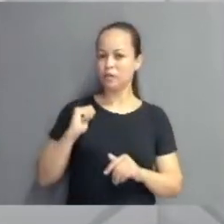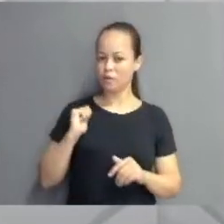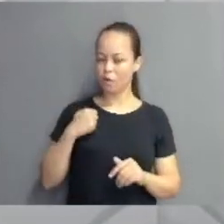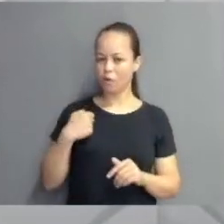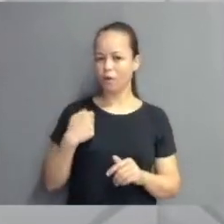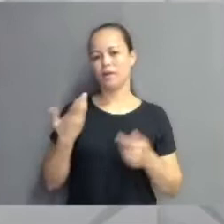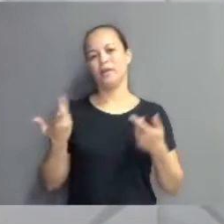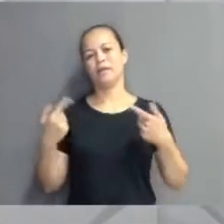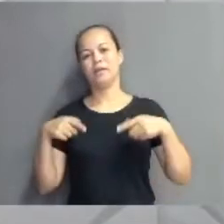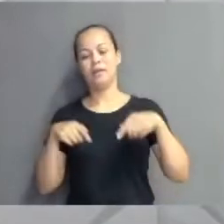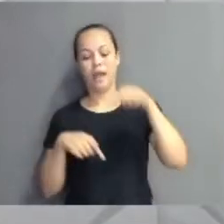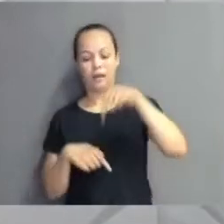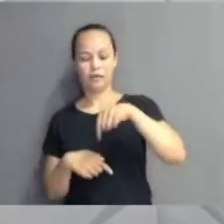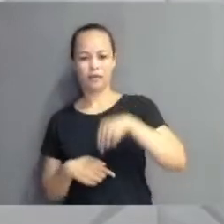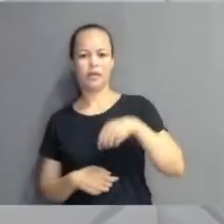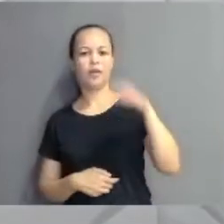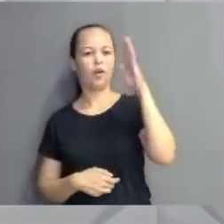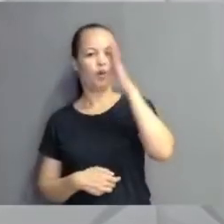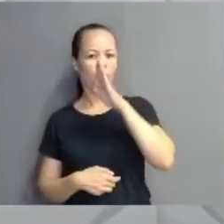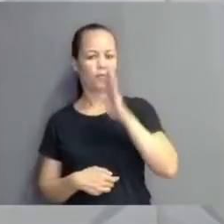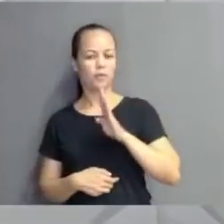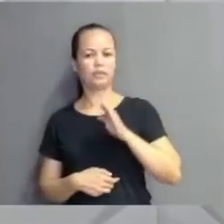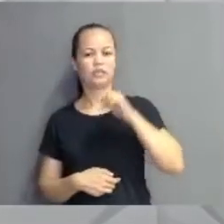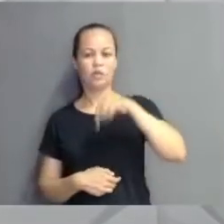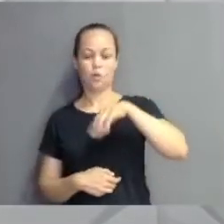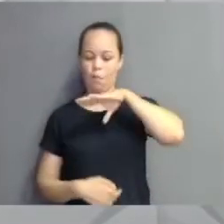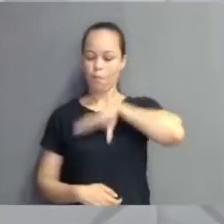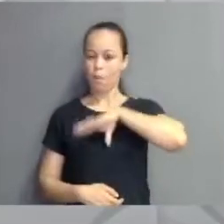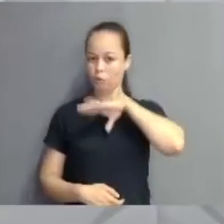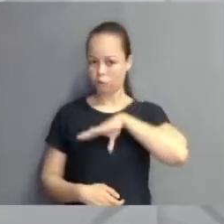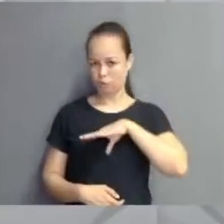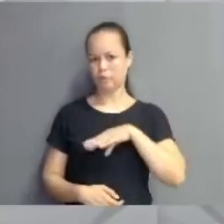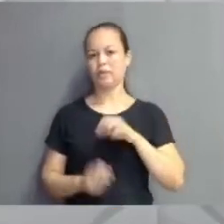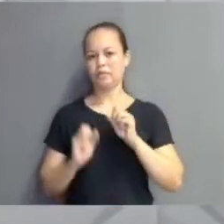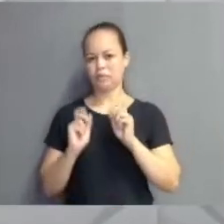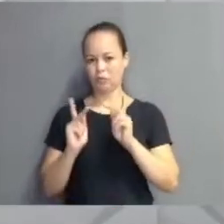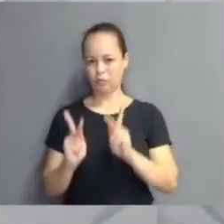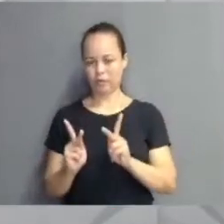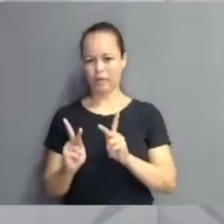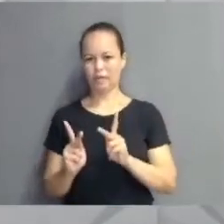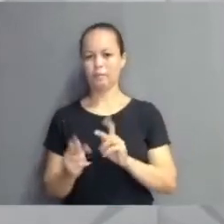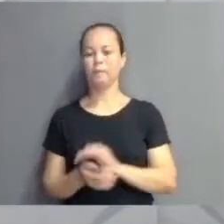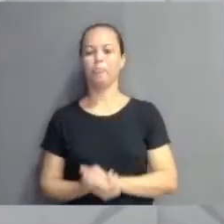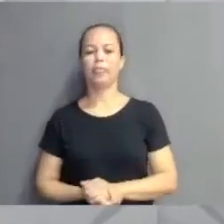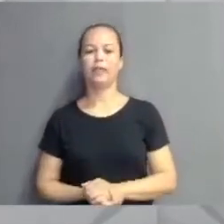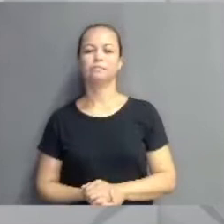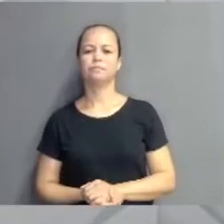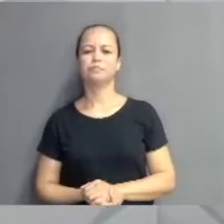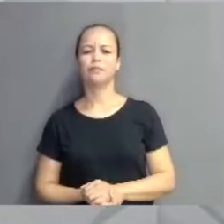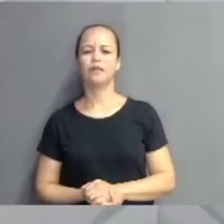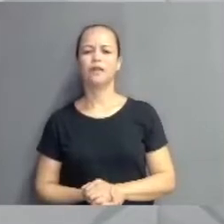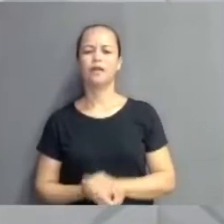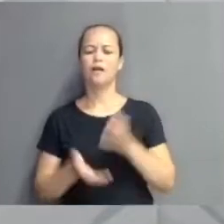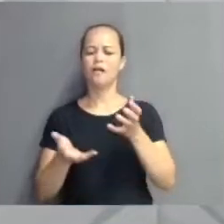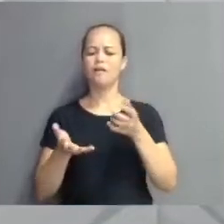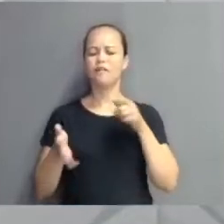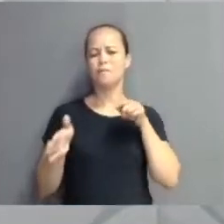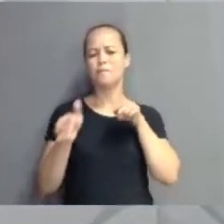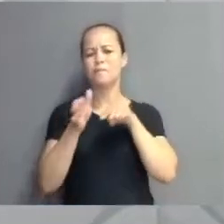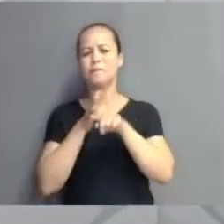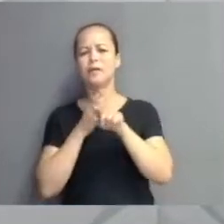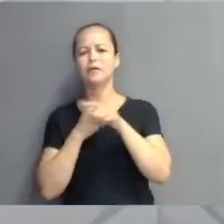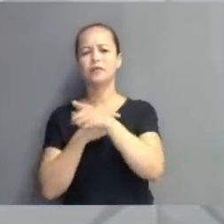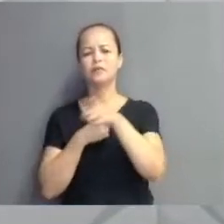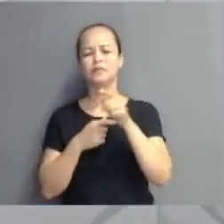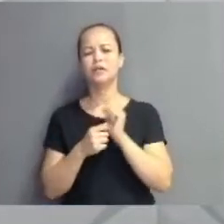que é a nossa língua materna Ok então vem comigo e eu queria fazer uma pergunta você se